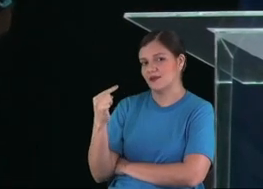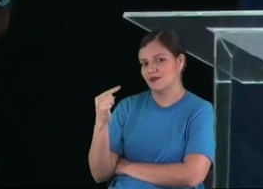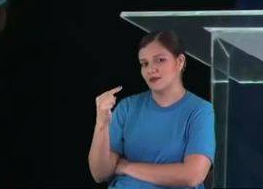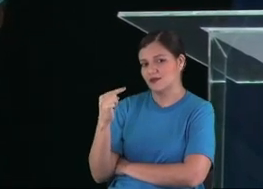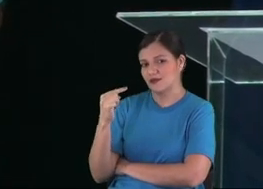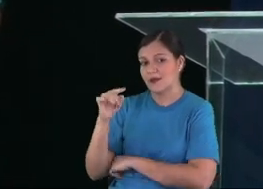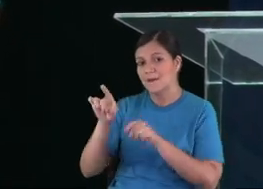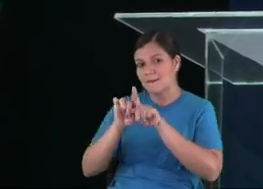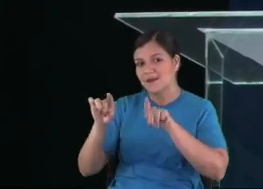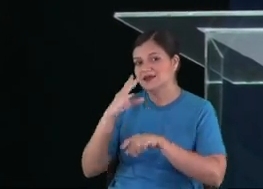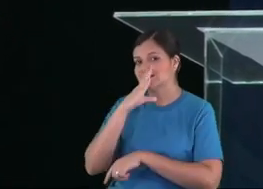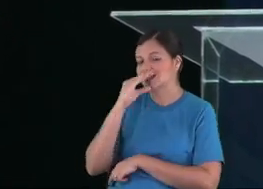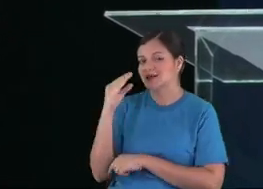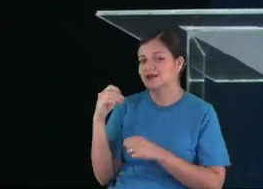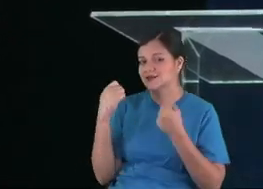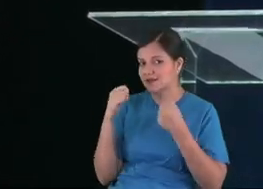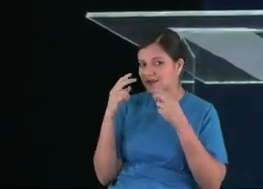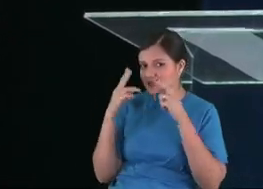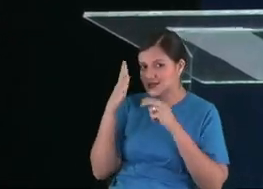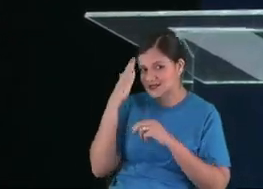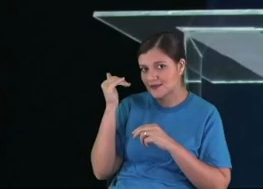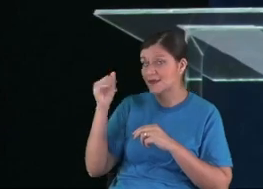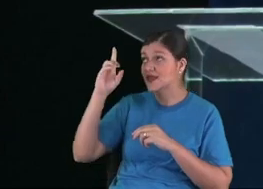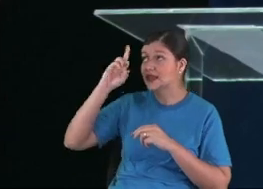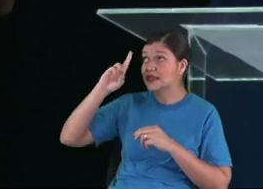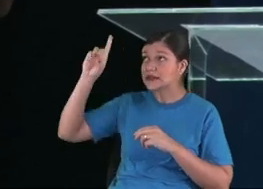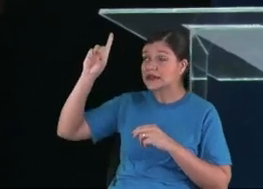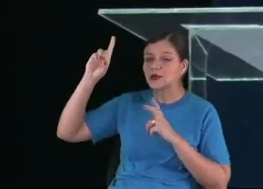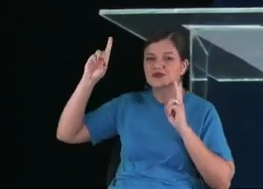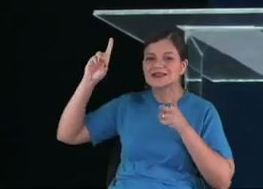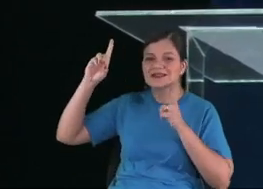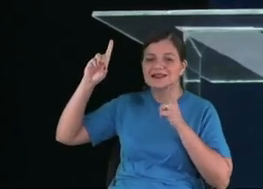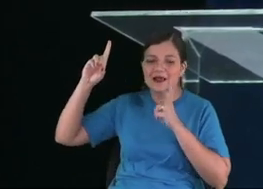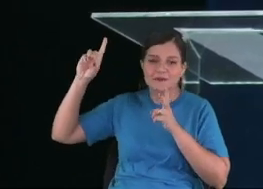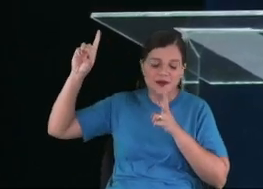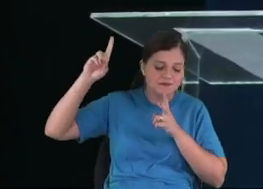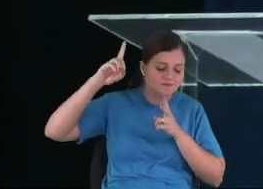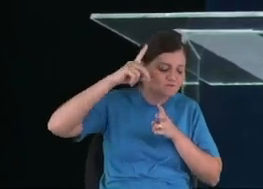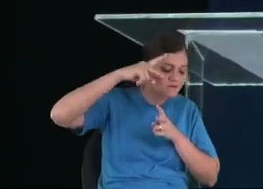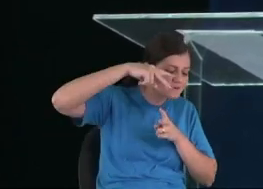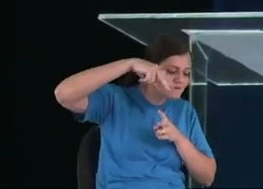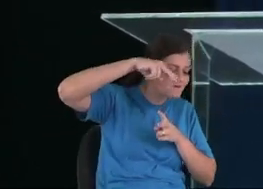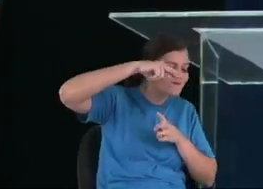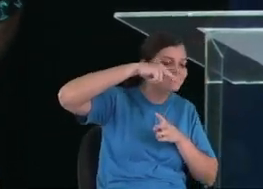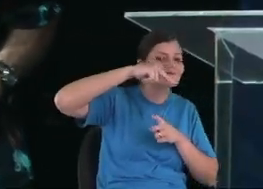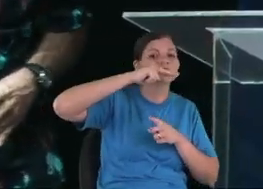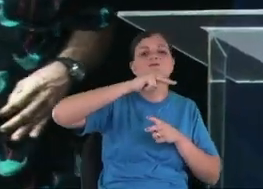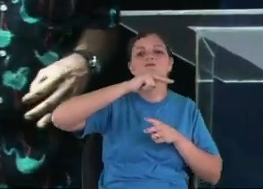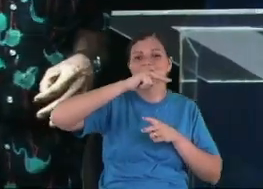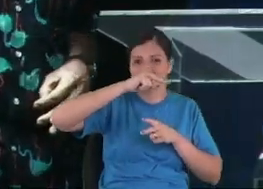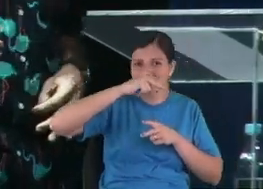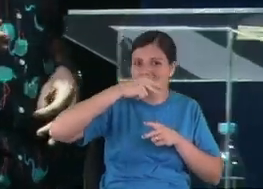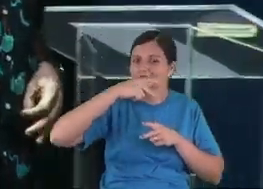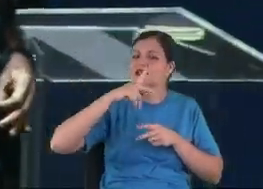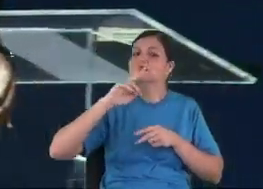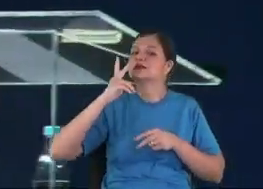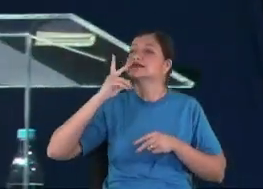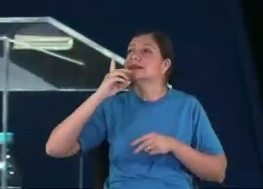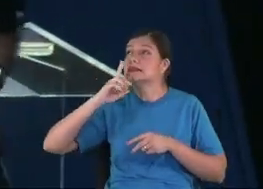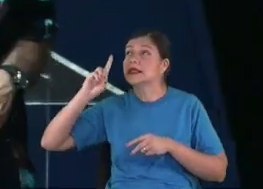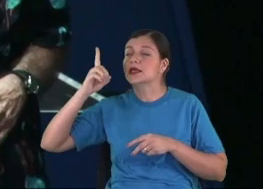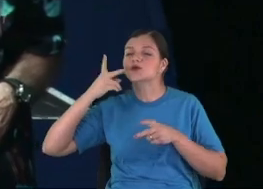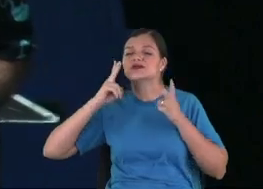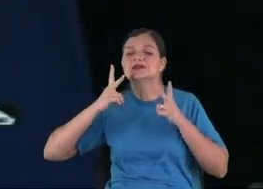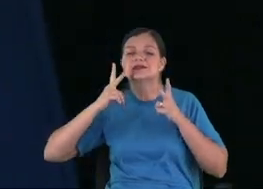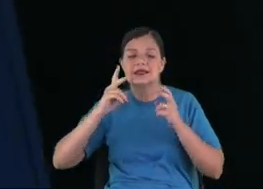tem que saber que Deus nunca está longe. Seus olhos sempre estão ali consciência da presença de